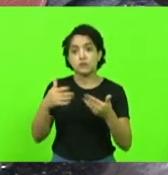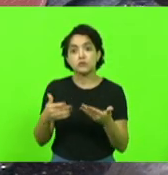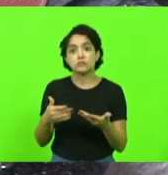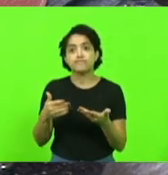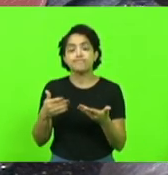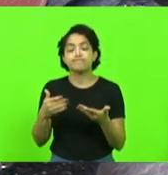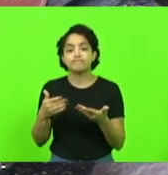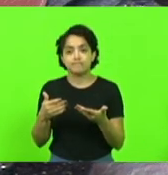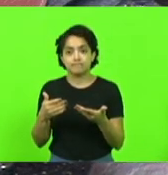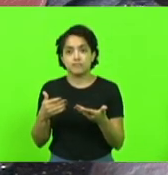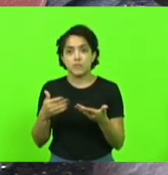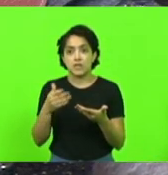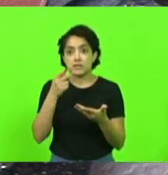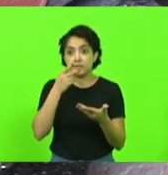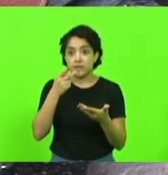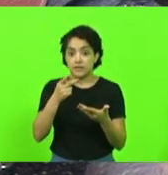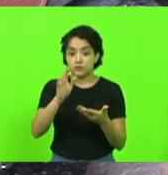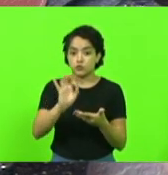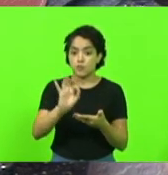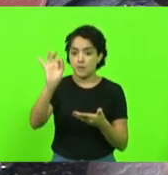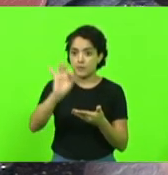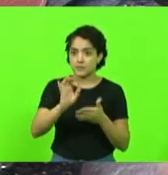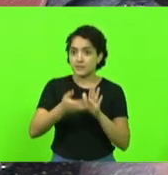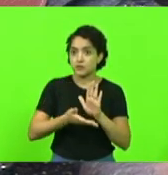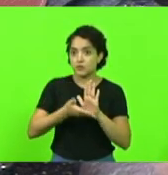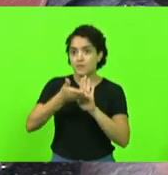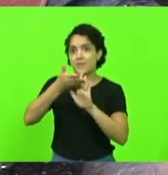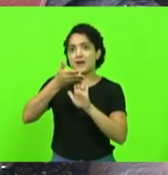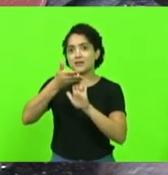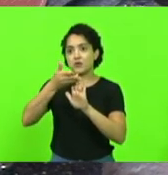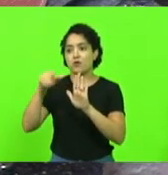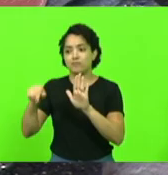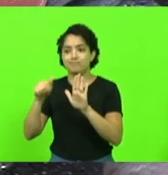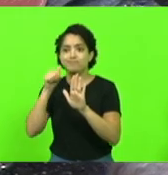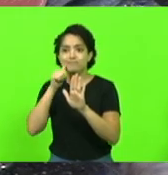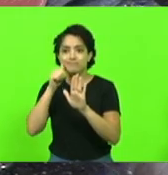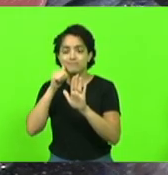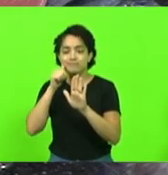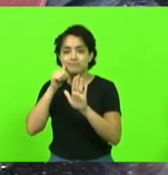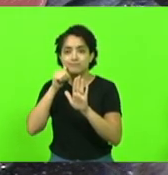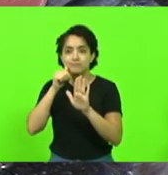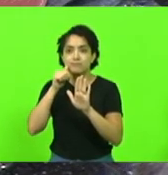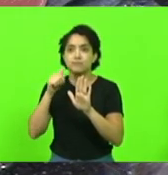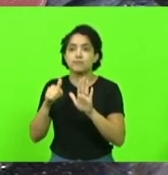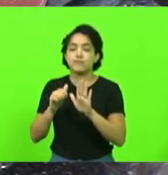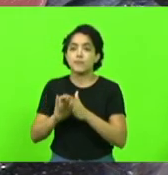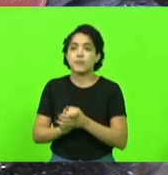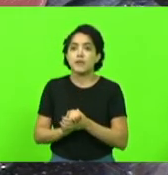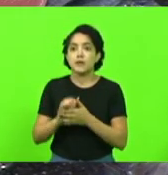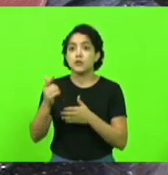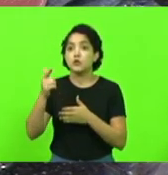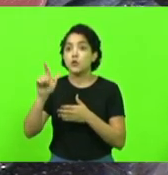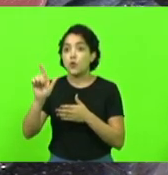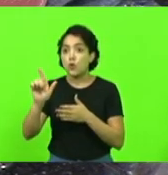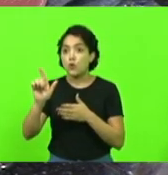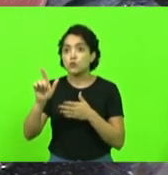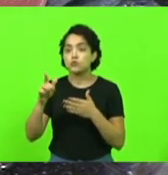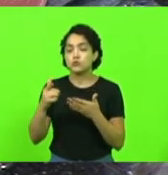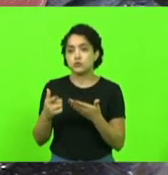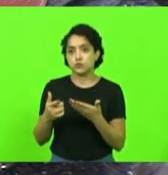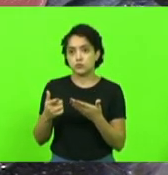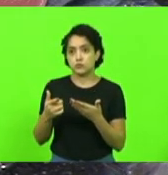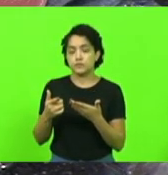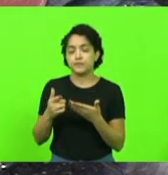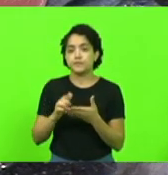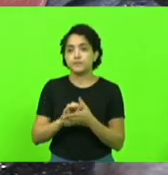falando de uma porcentagem maior para mulheres agressoras do que para homens. E outro fator que exclui,